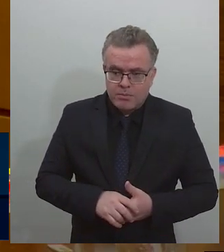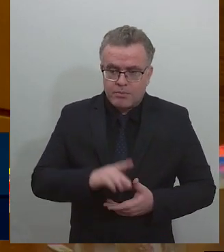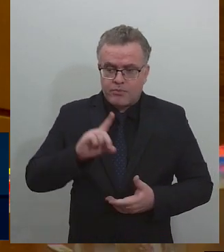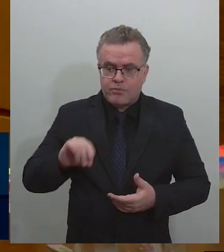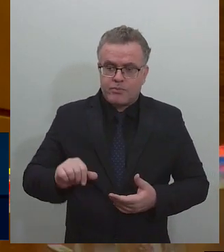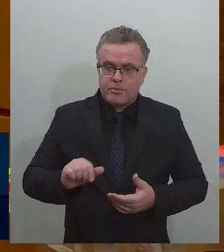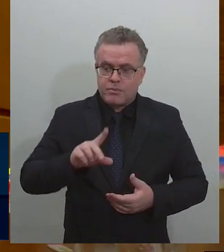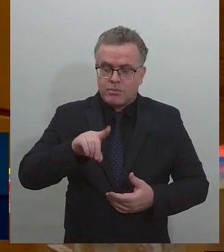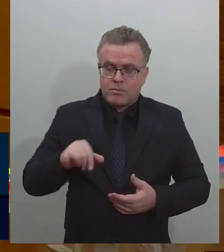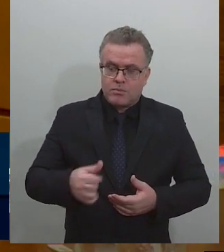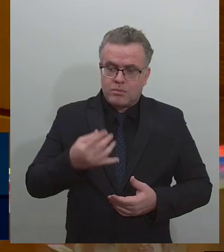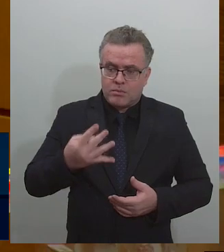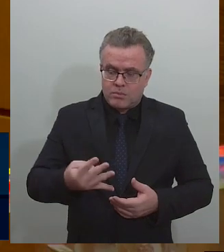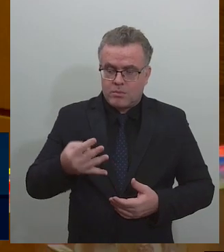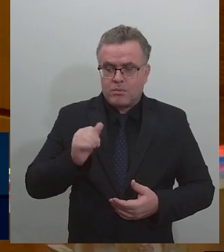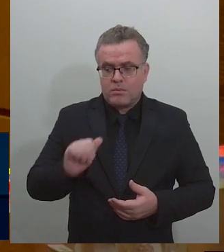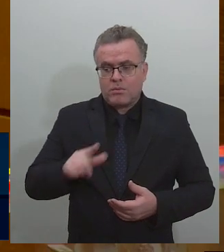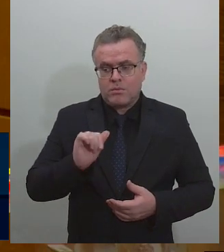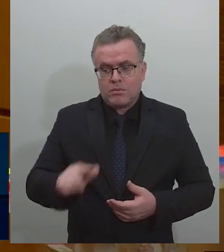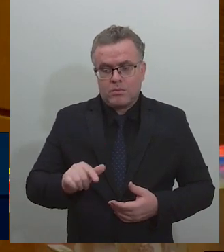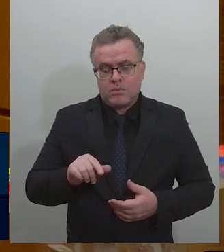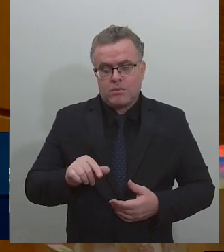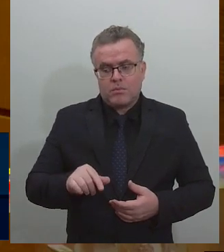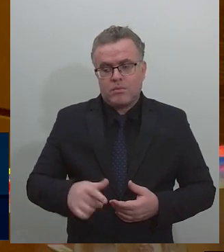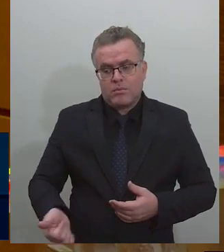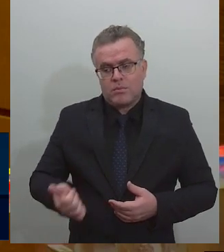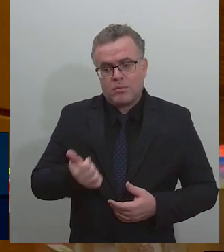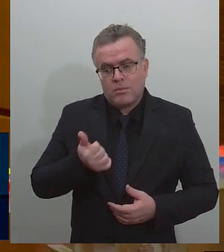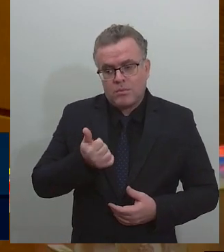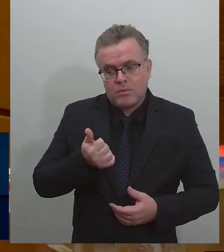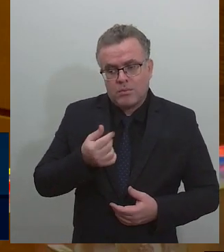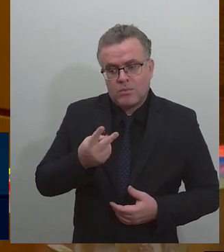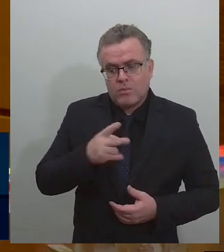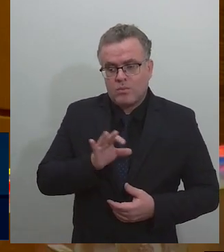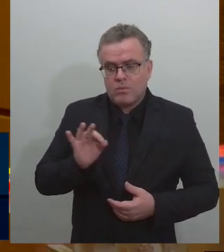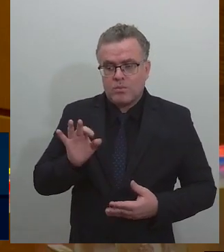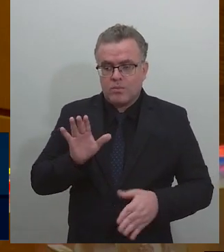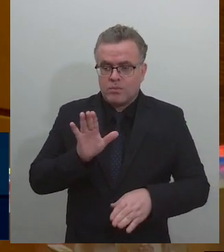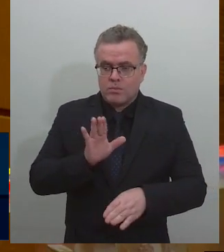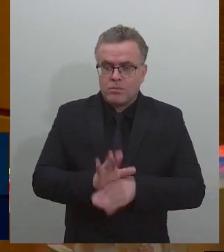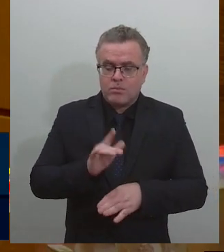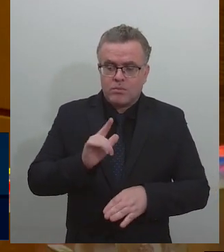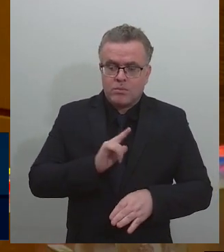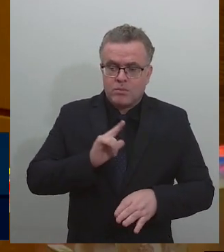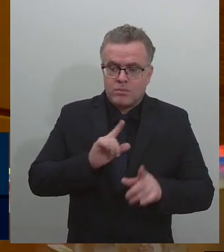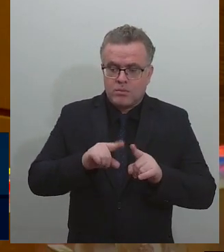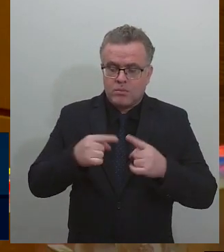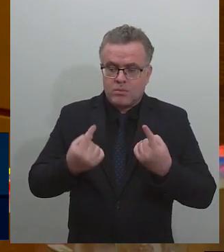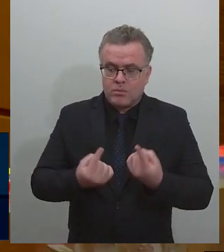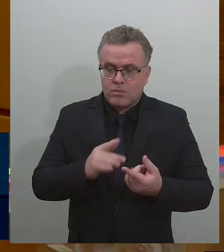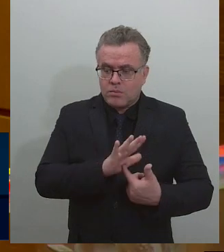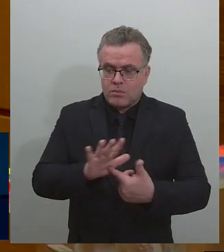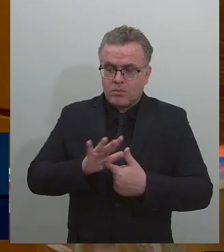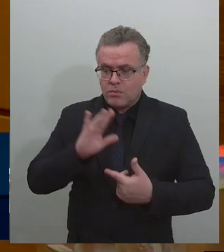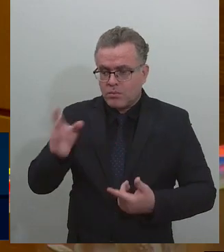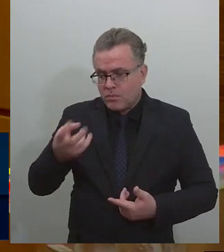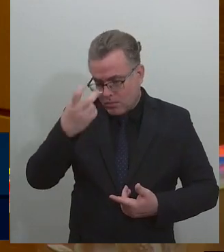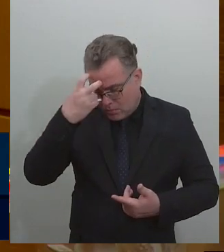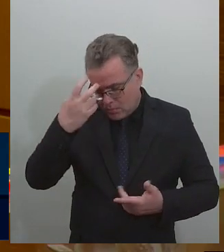das 14 horas, temos uma plenária que envolve a cultura e juventude, né, no Centro